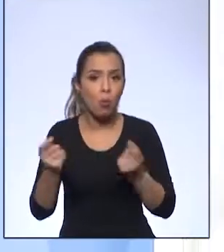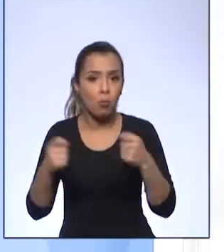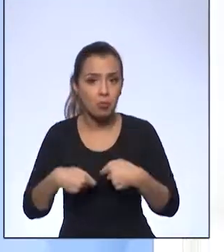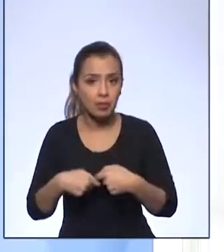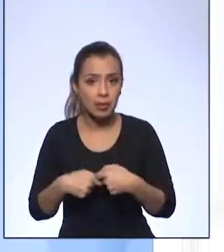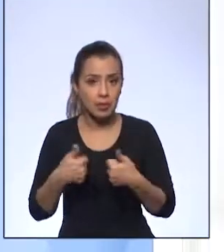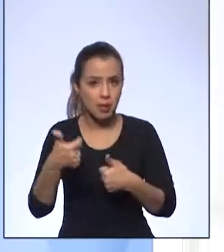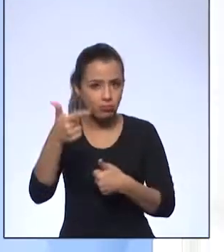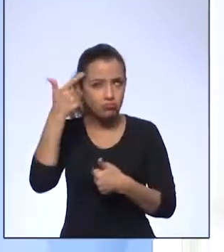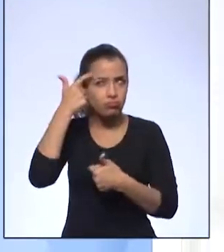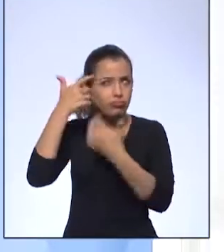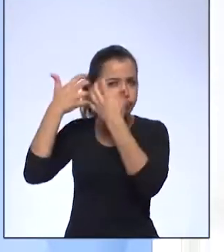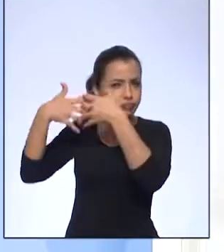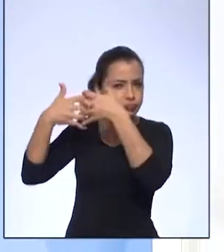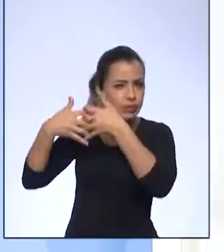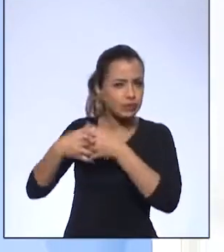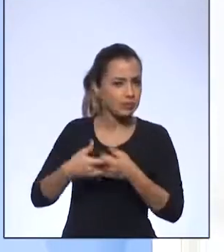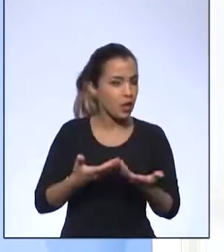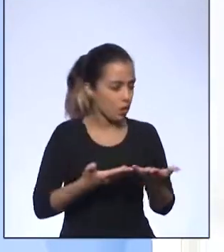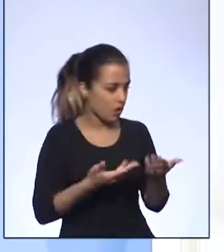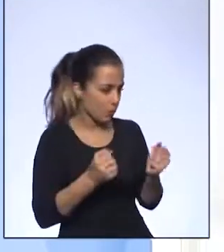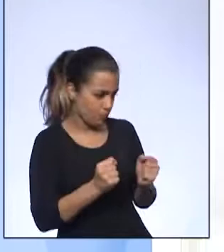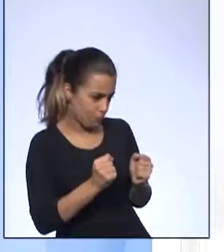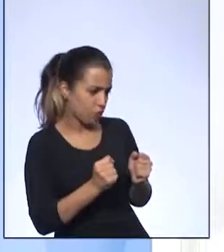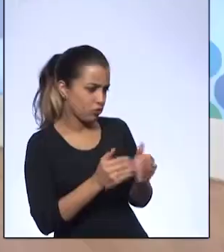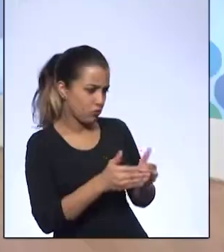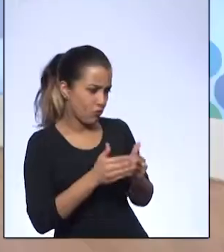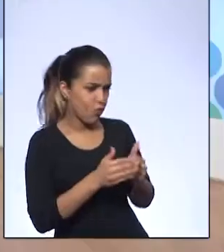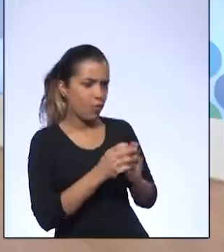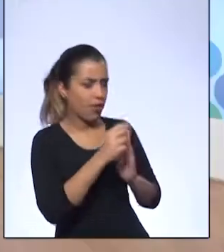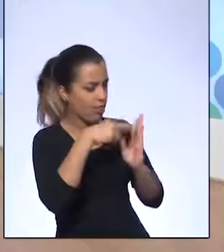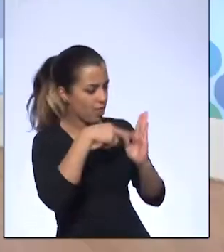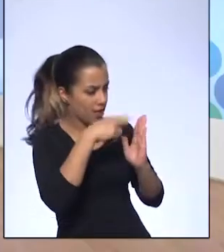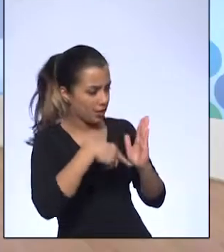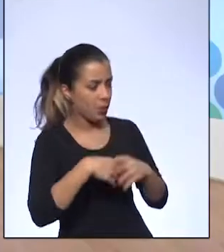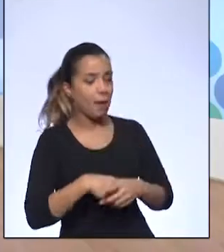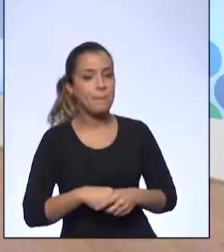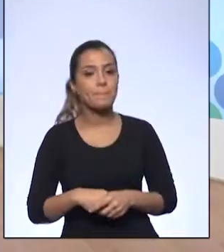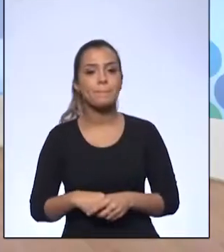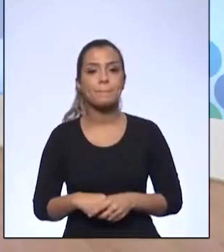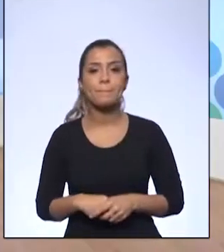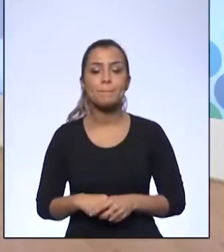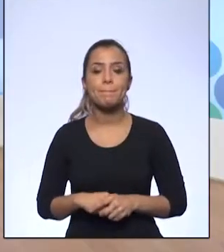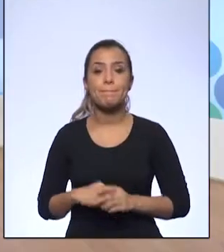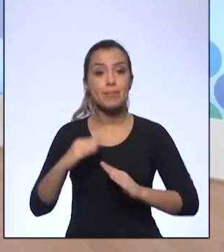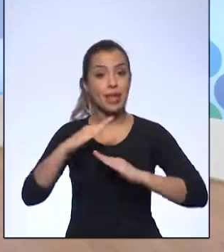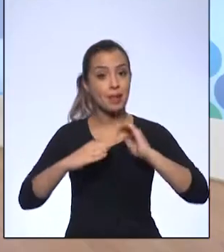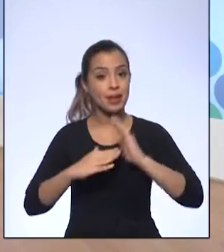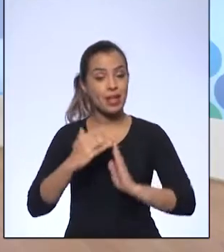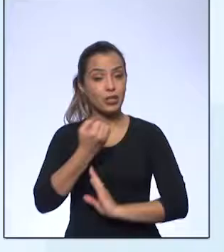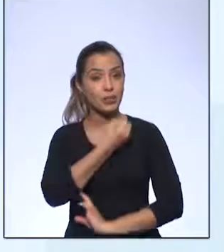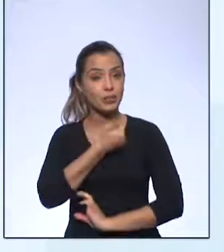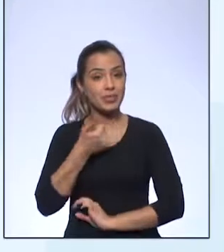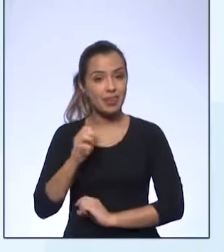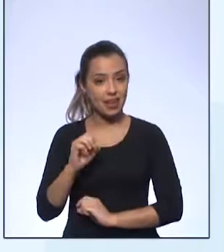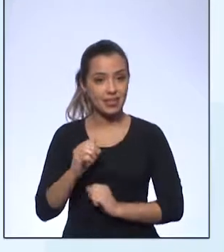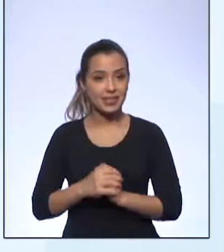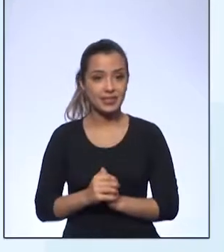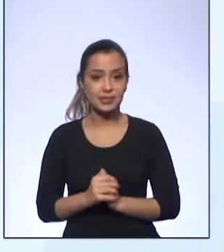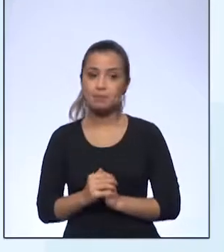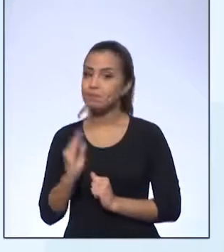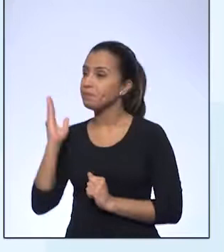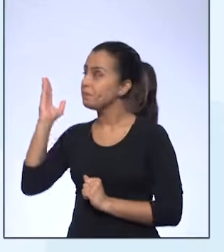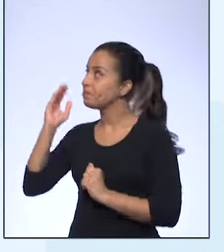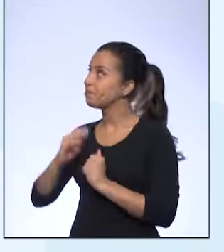as habilidades. Professora Antônia, pode ler para a gente as habilidades, por favor? Sure. Habilidade 10. Propor